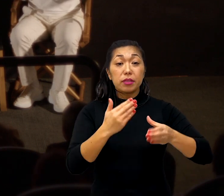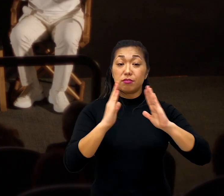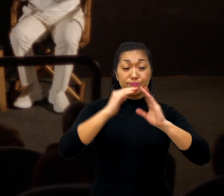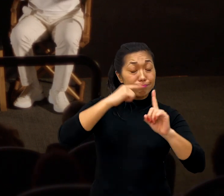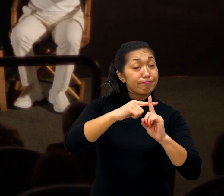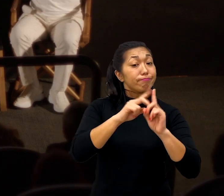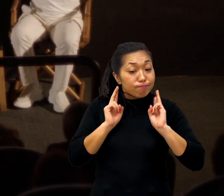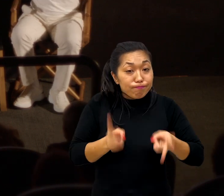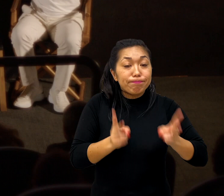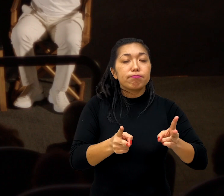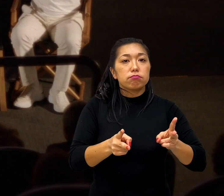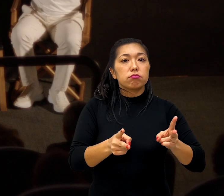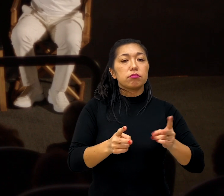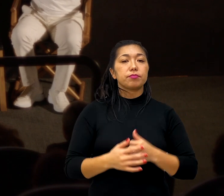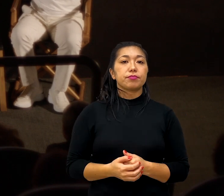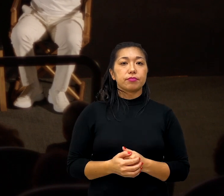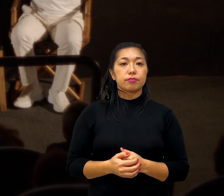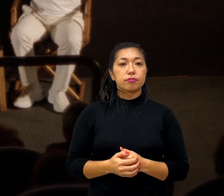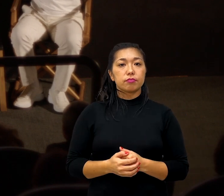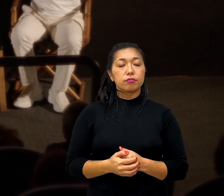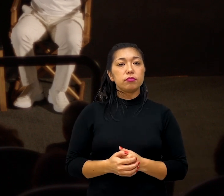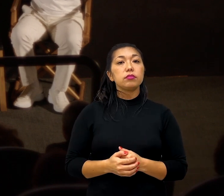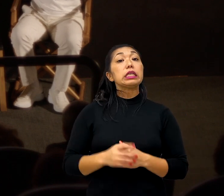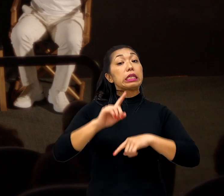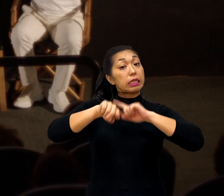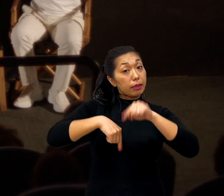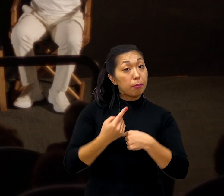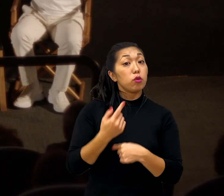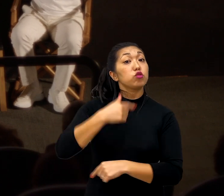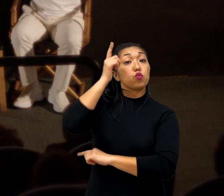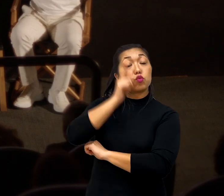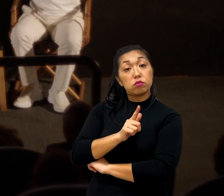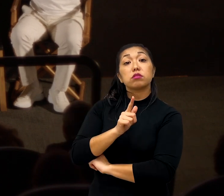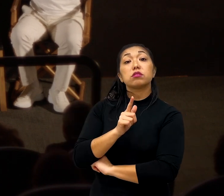a capela. Para te explicar. Então, dali eu consegui,